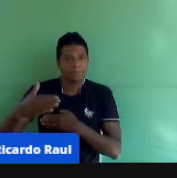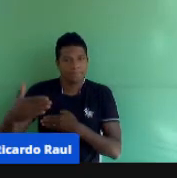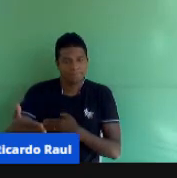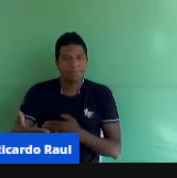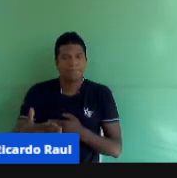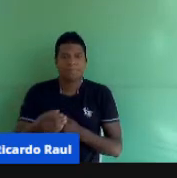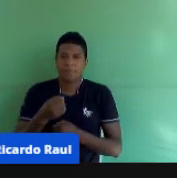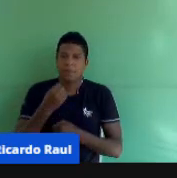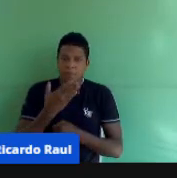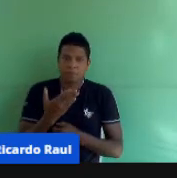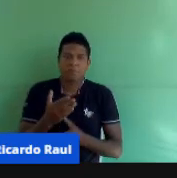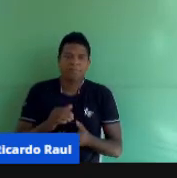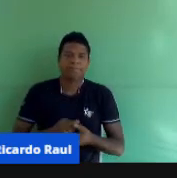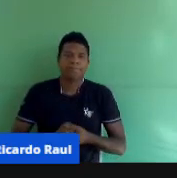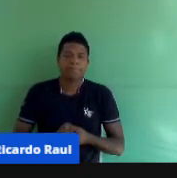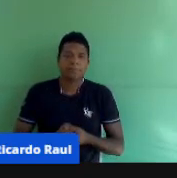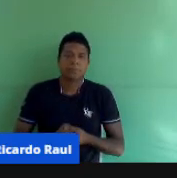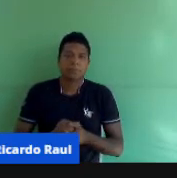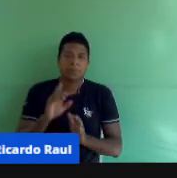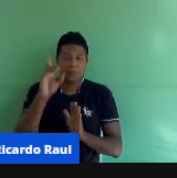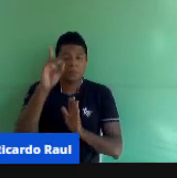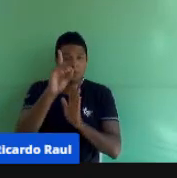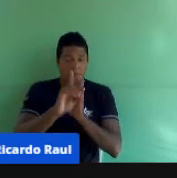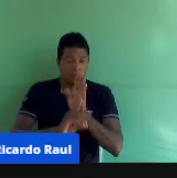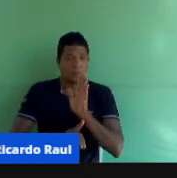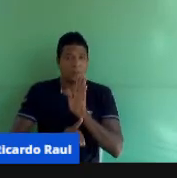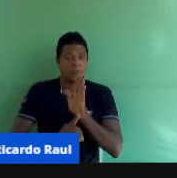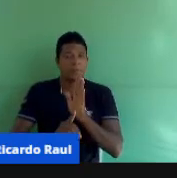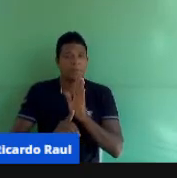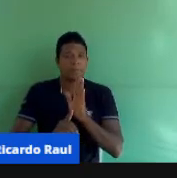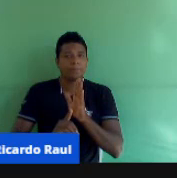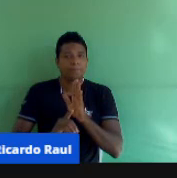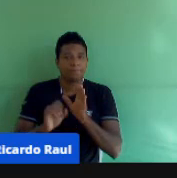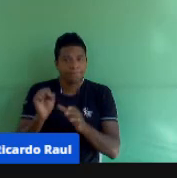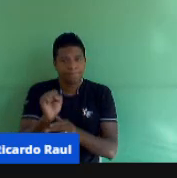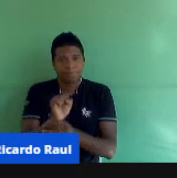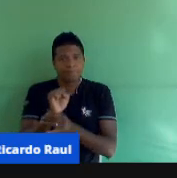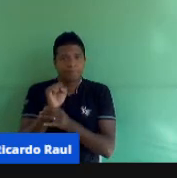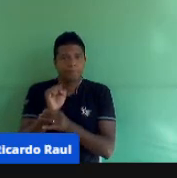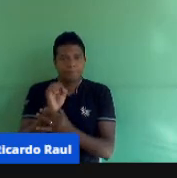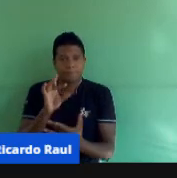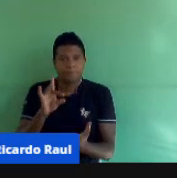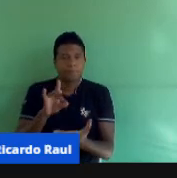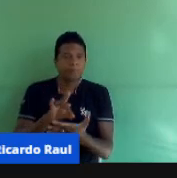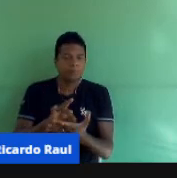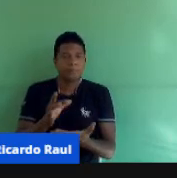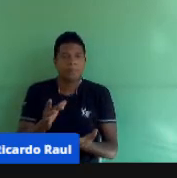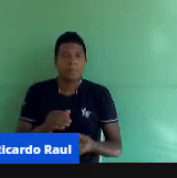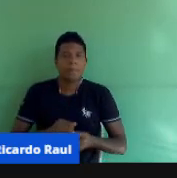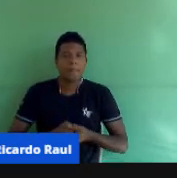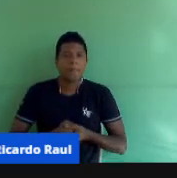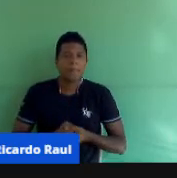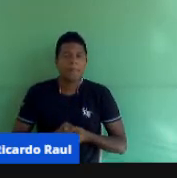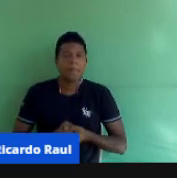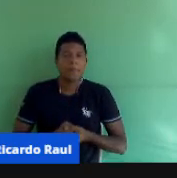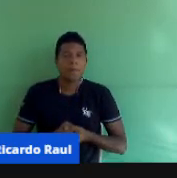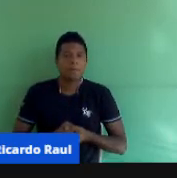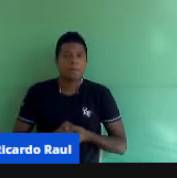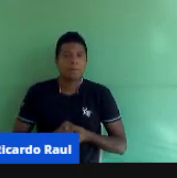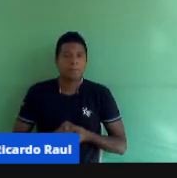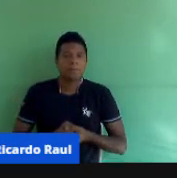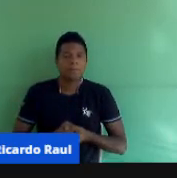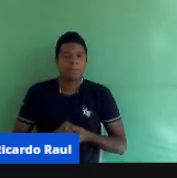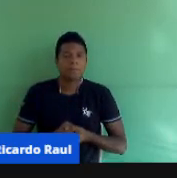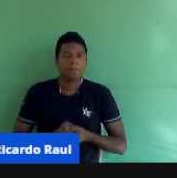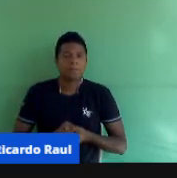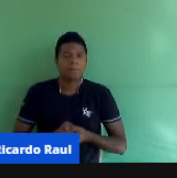da nossa rede, na verdade, um direito, e tem que ser assegurado com toda certeza. Então, de maneira geral, nessa